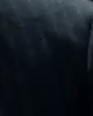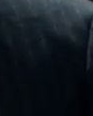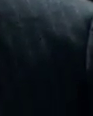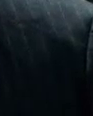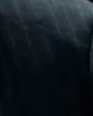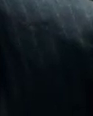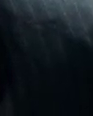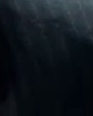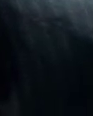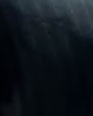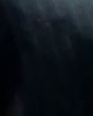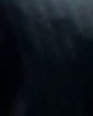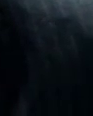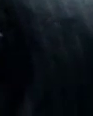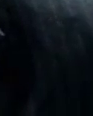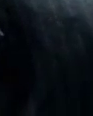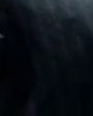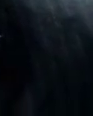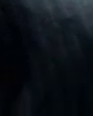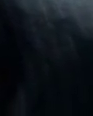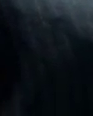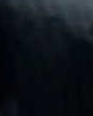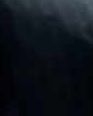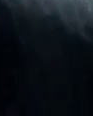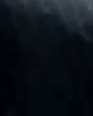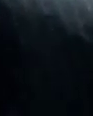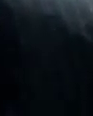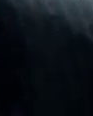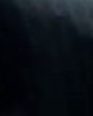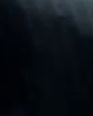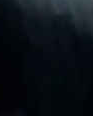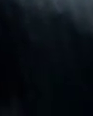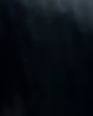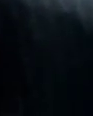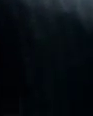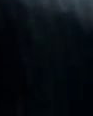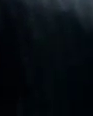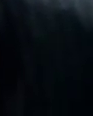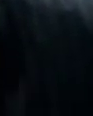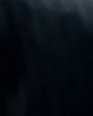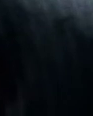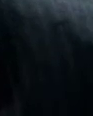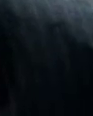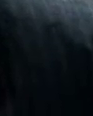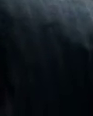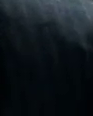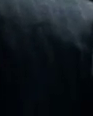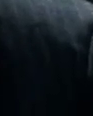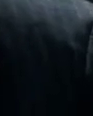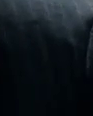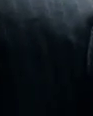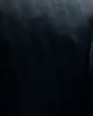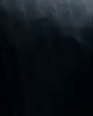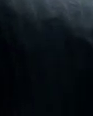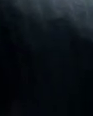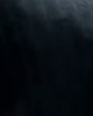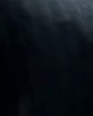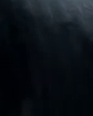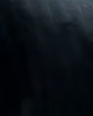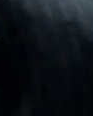antemão, Vossa Excelência já agradeceu, mas também agradeço a equipe da Atenção Básica por nos fornecer as